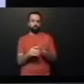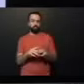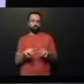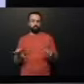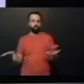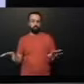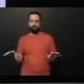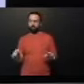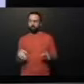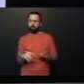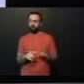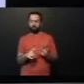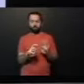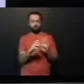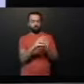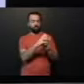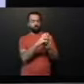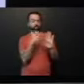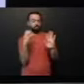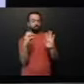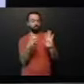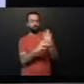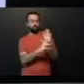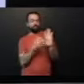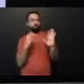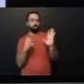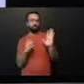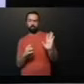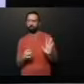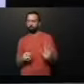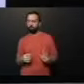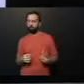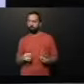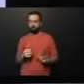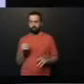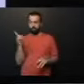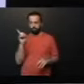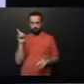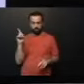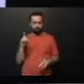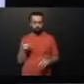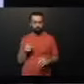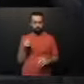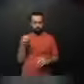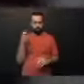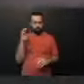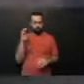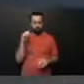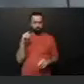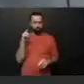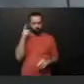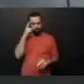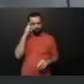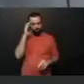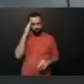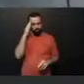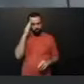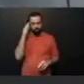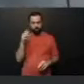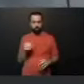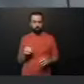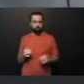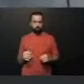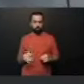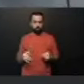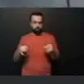que nós trouxemos para vocês. Eu acho que aqui dá para entender direitinho quais são as